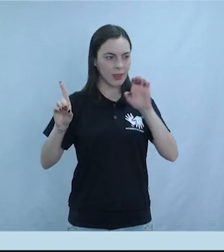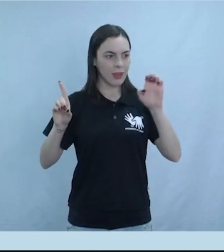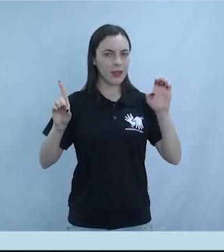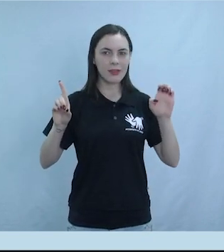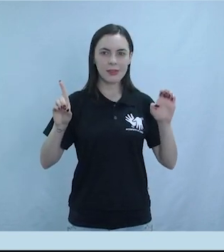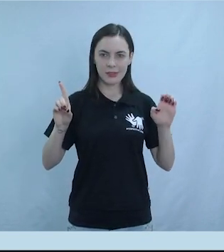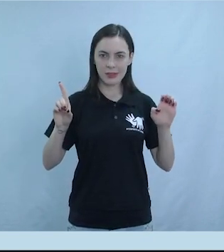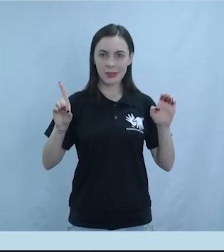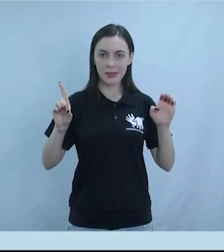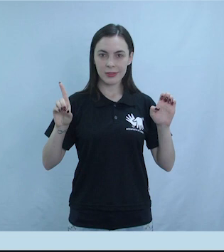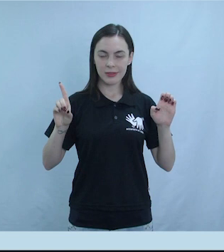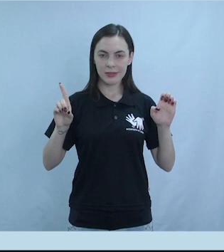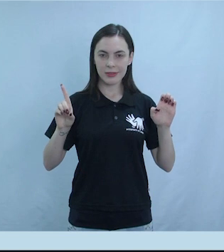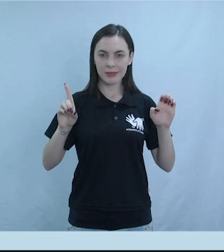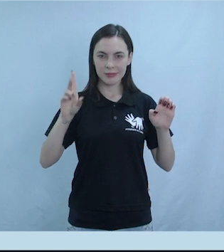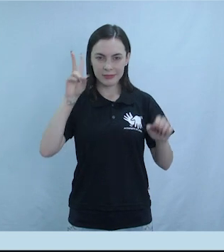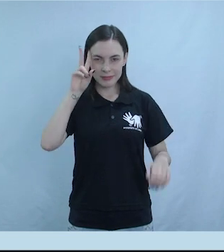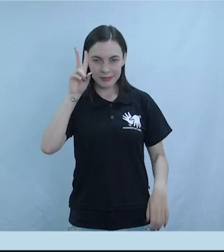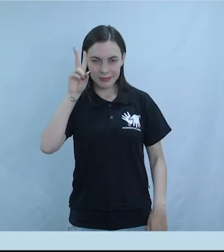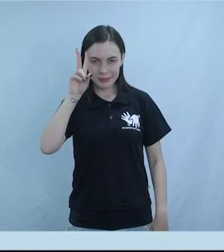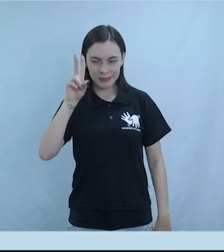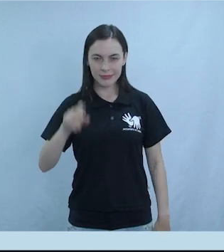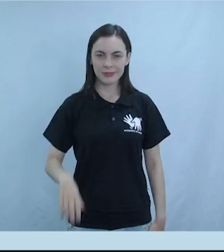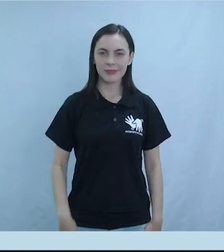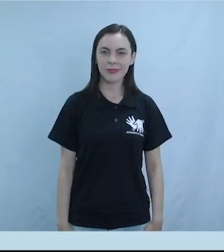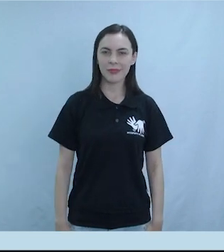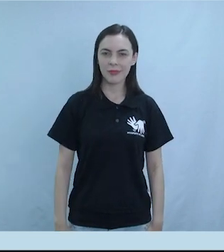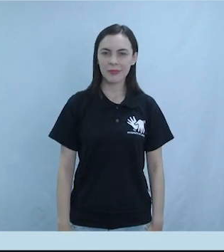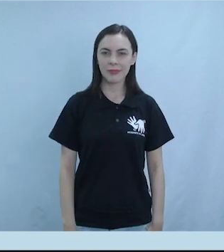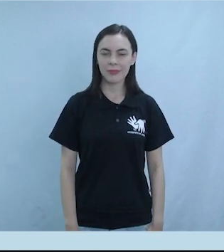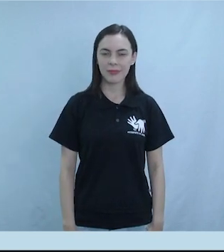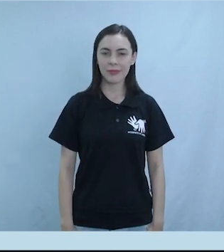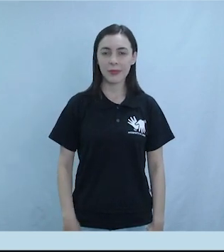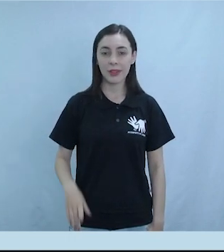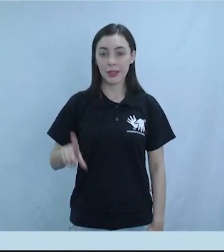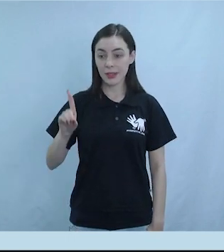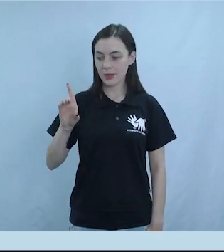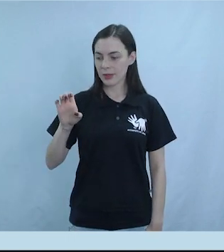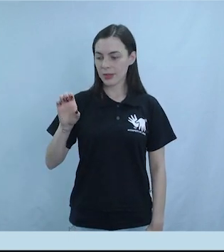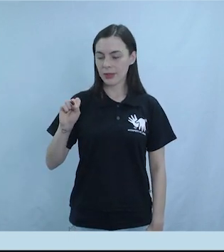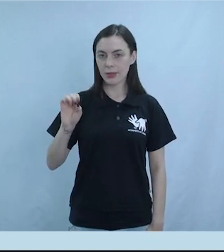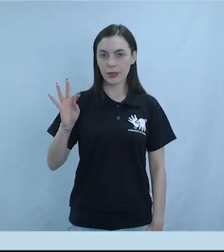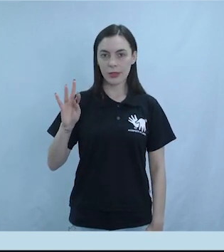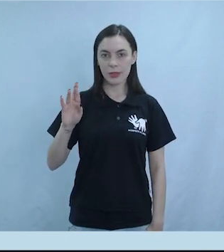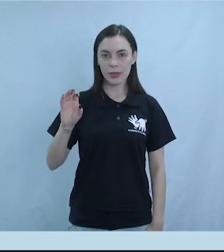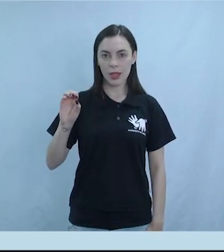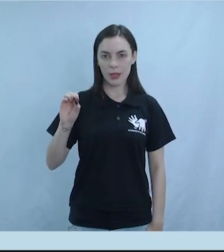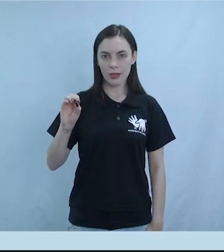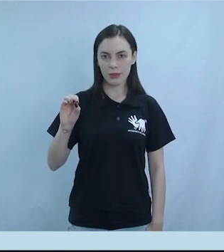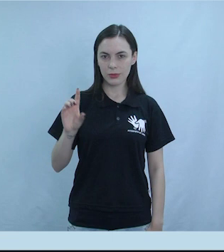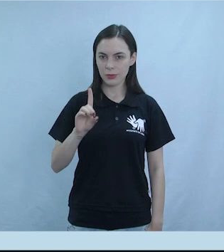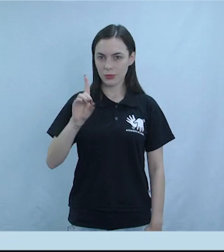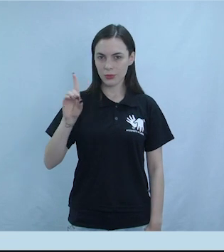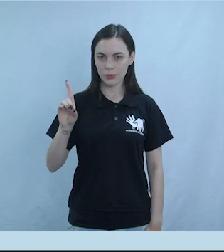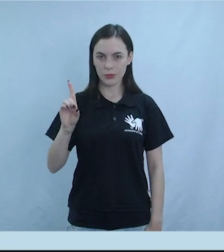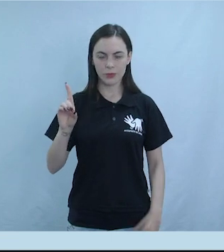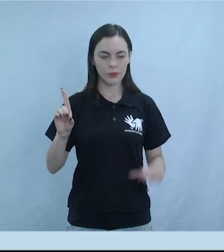dos dois novos homens que surgiam dele, um era destro e o outro